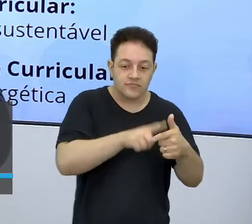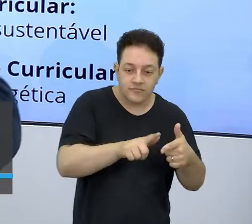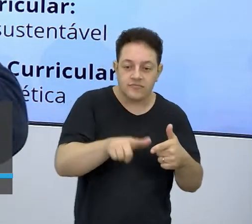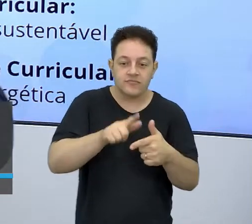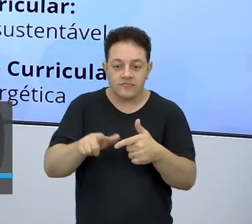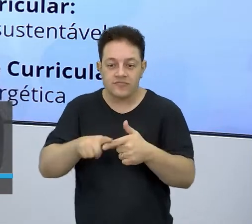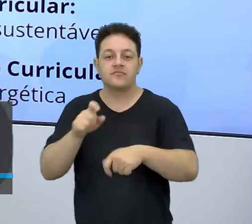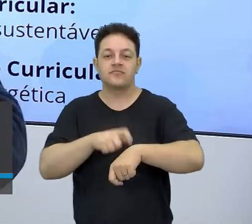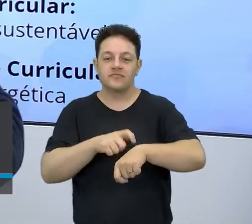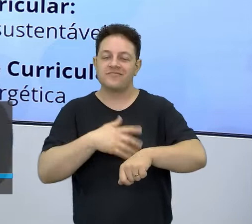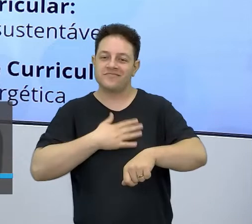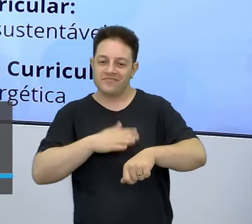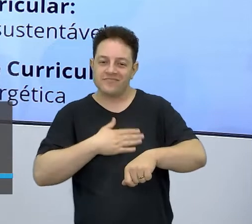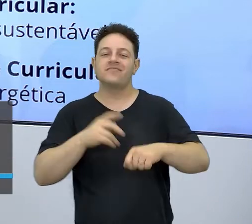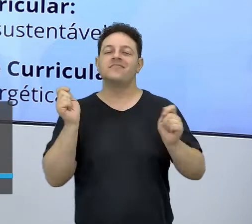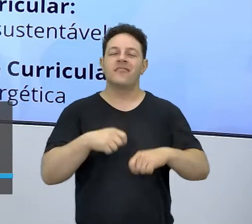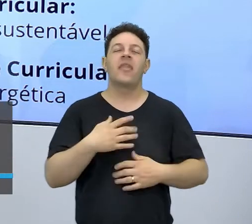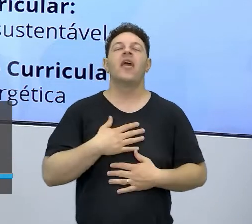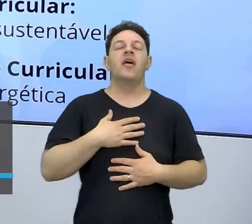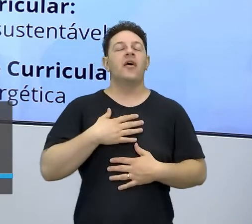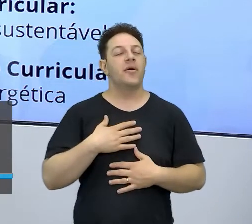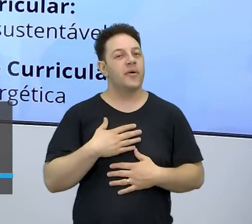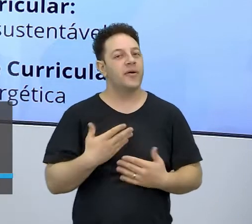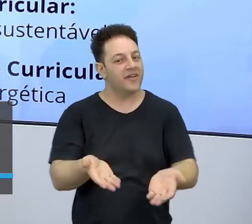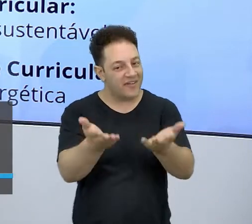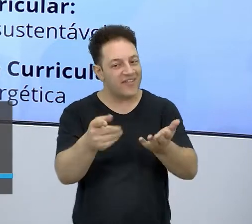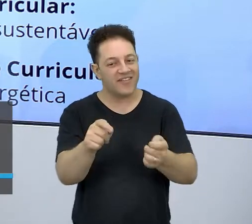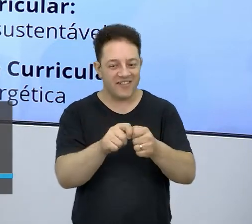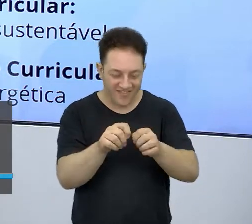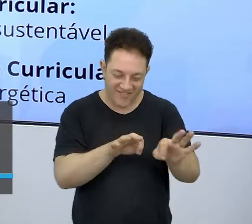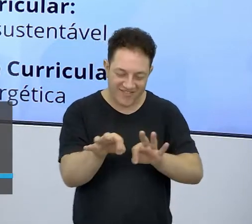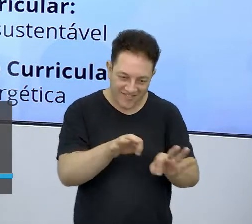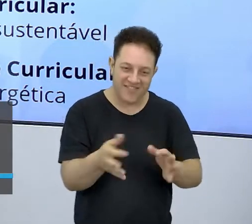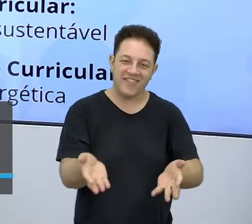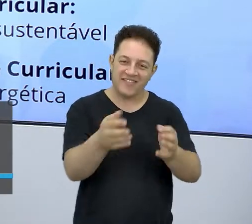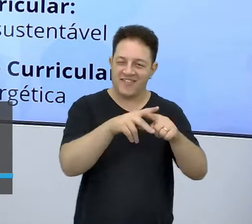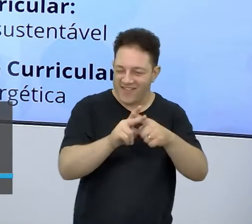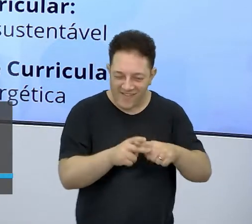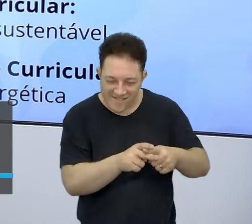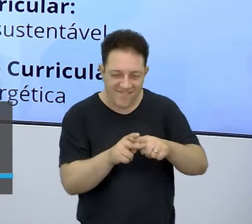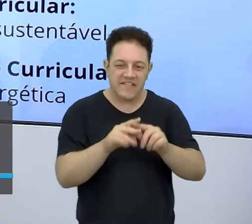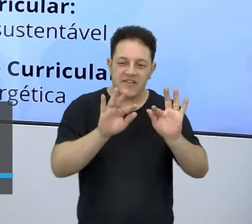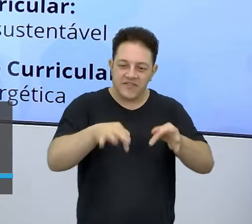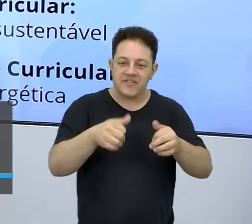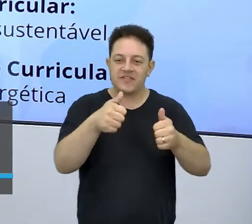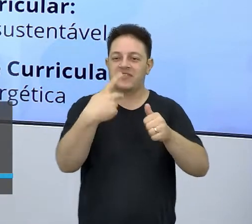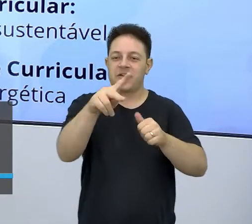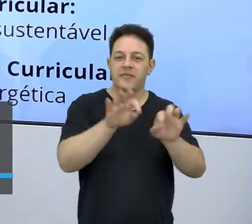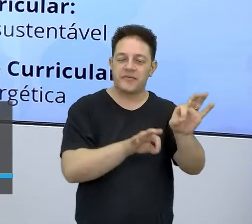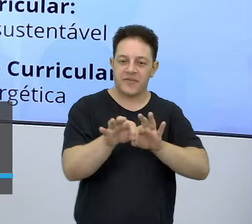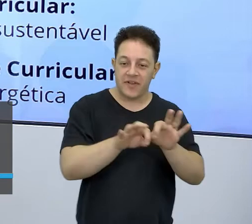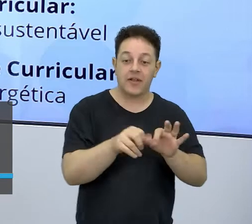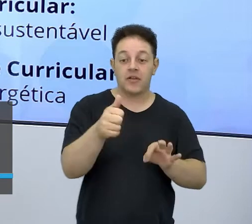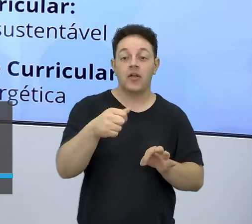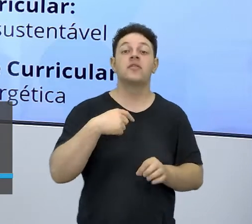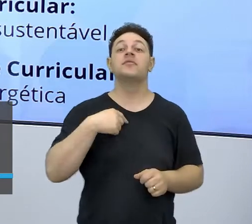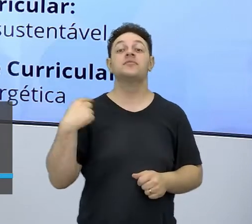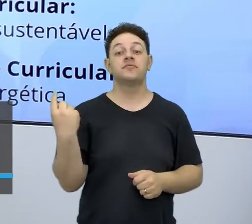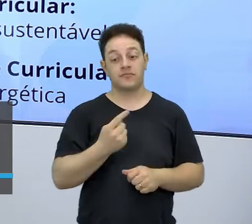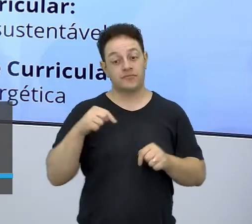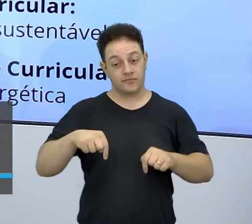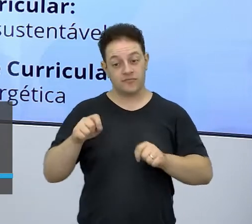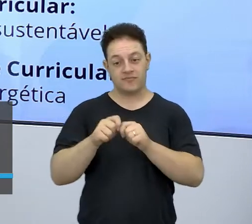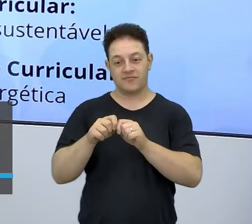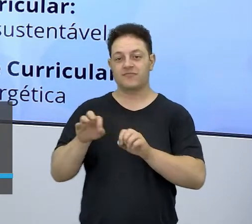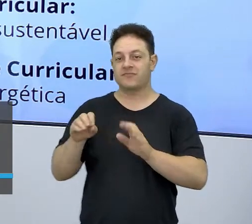um tempinho, dando um oxigênio, dando um fôlego aí para você mexer e fazer aqueles acertos finais no seu protótipo. O nosso aqui,